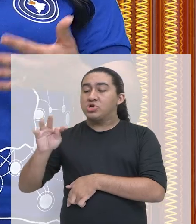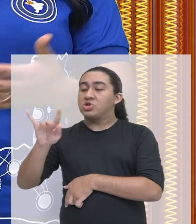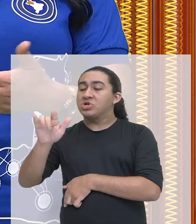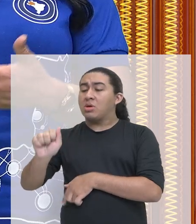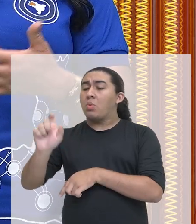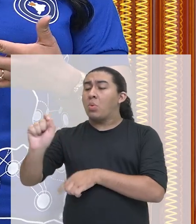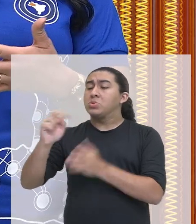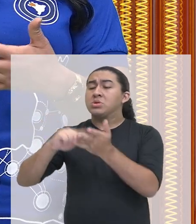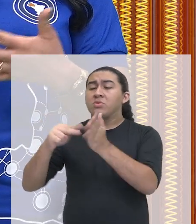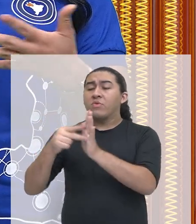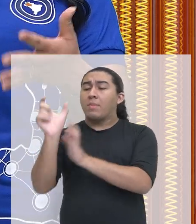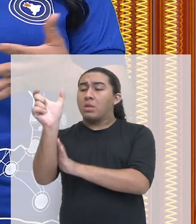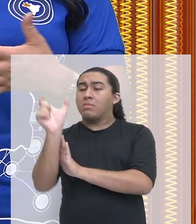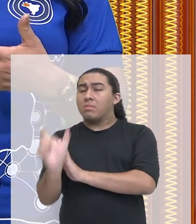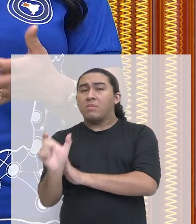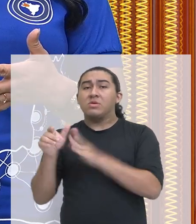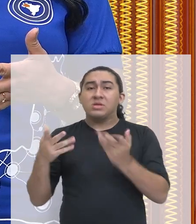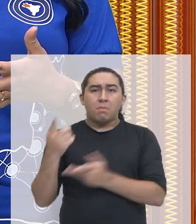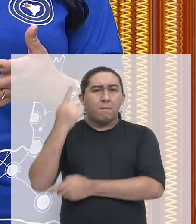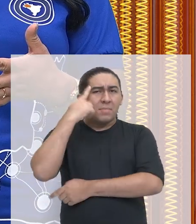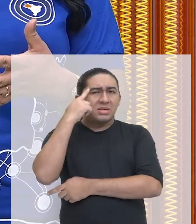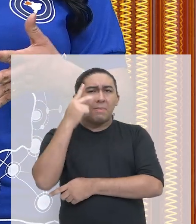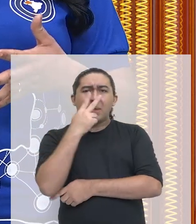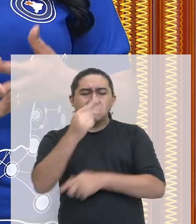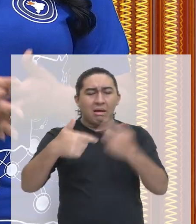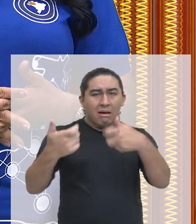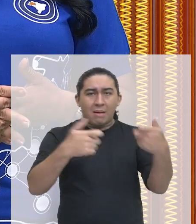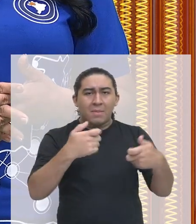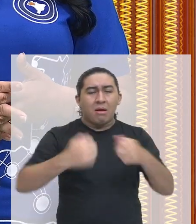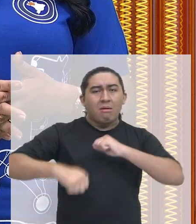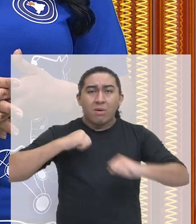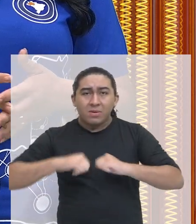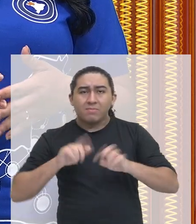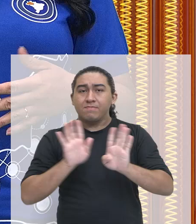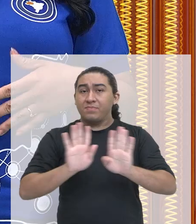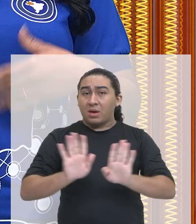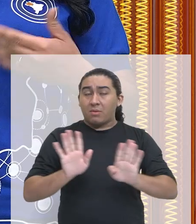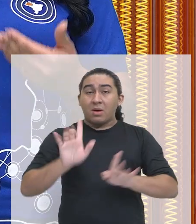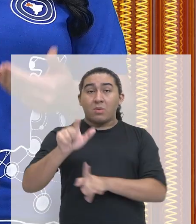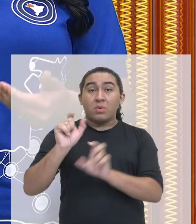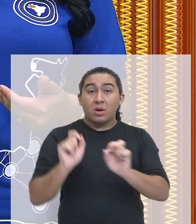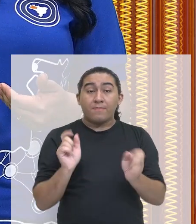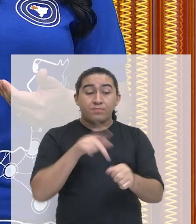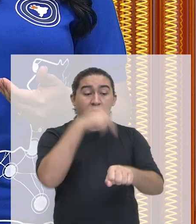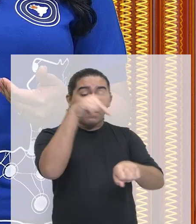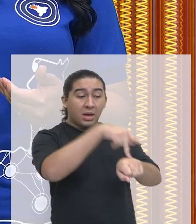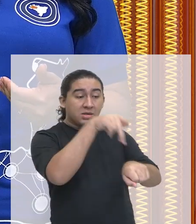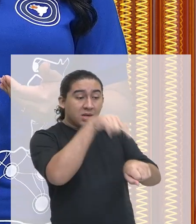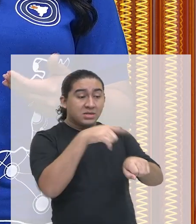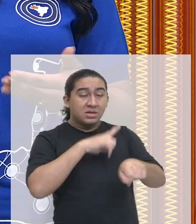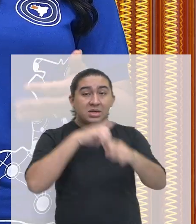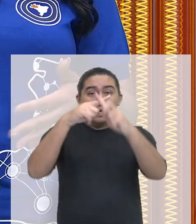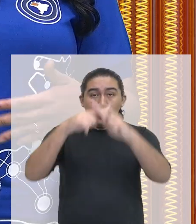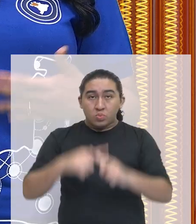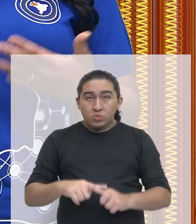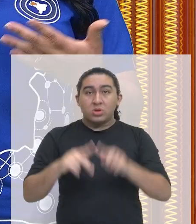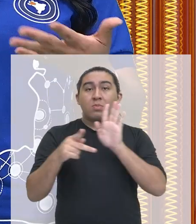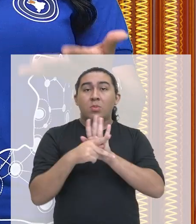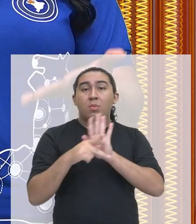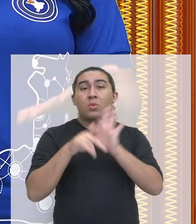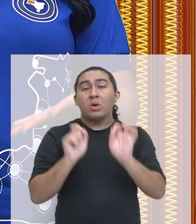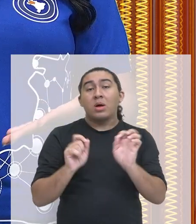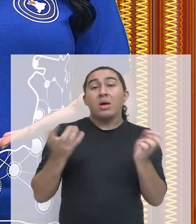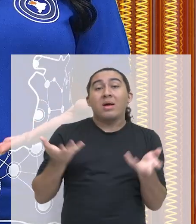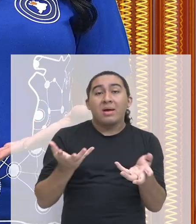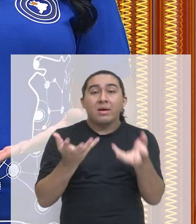caso, armamentos correndo, talvez possa vir na mente de vocês, né? Mas nesse momento aqui, seria justamente as potências que estavam disputando